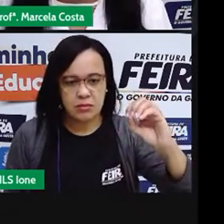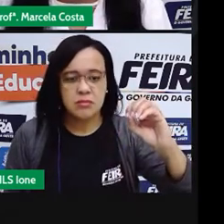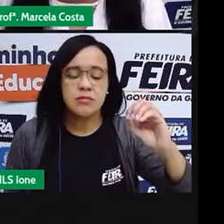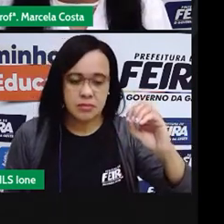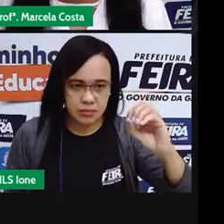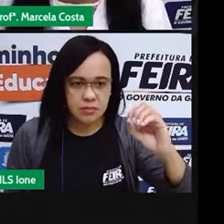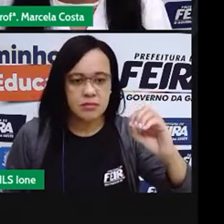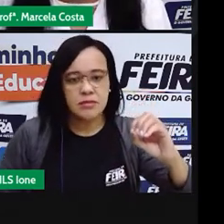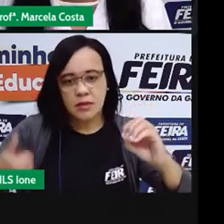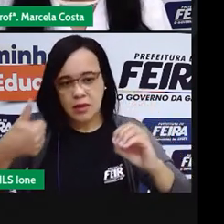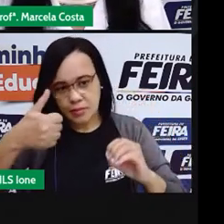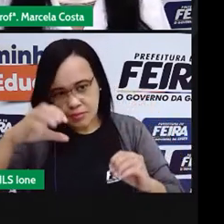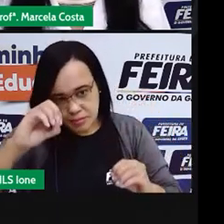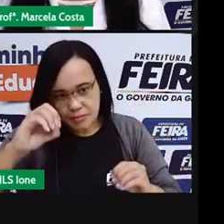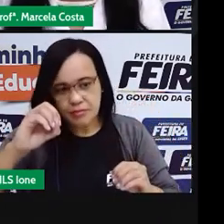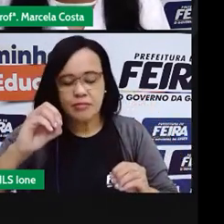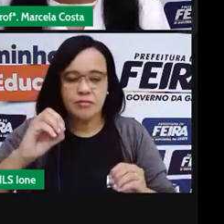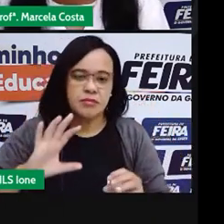1, 2, 3, 4, 5, 6, 7, 8, 9, 10.